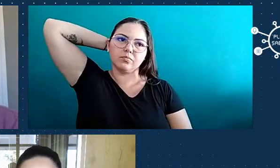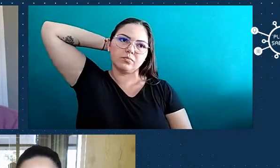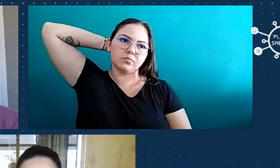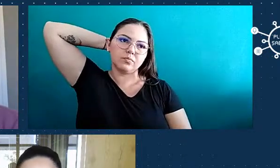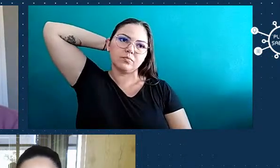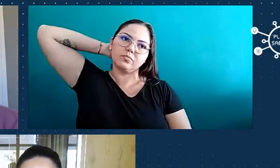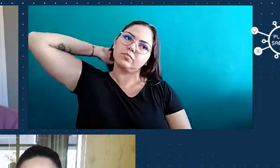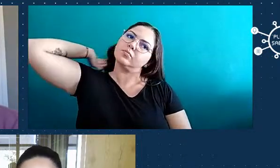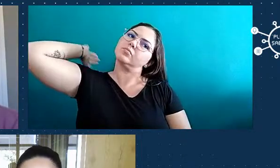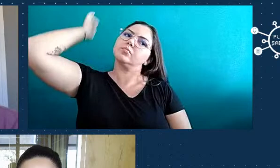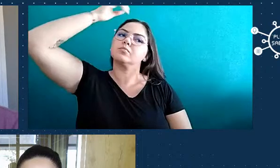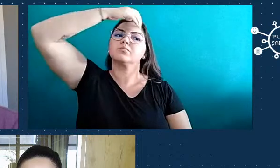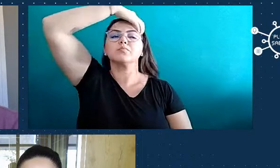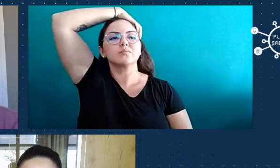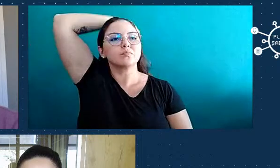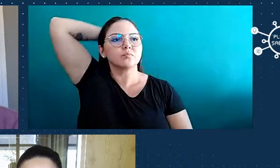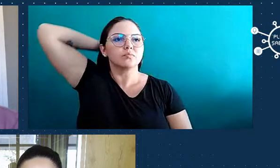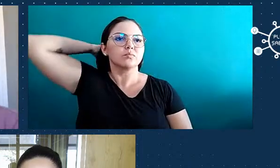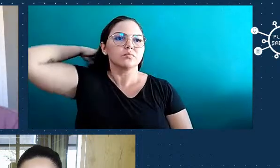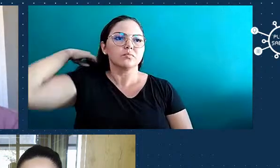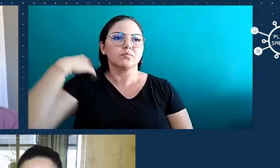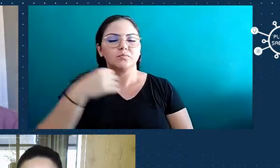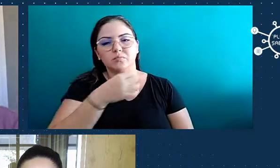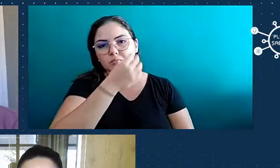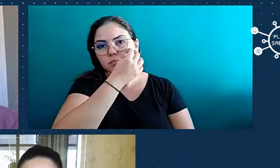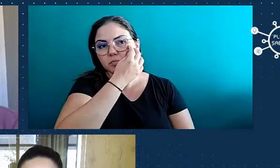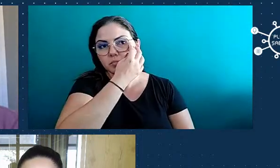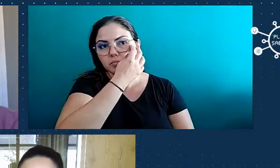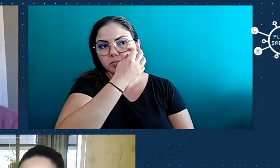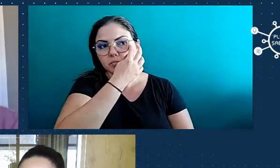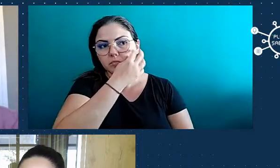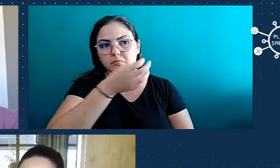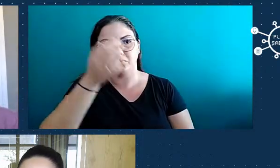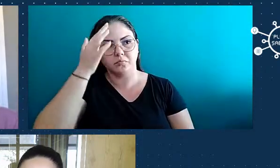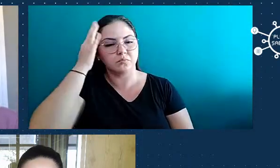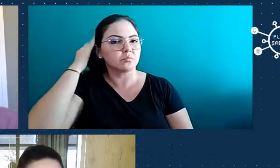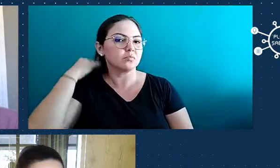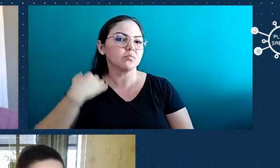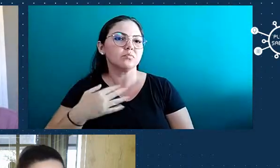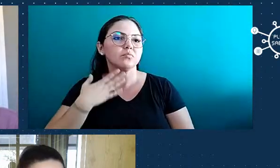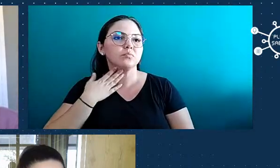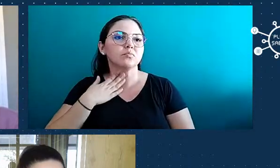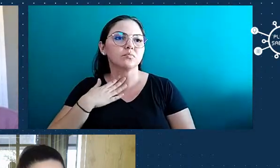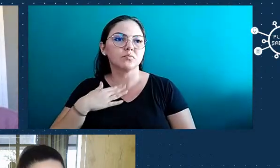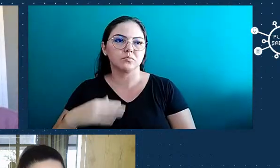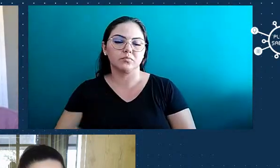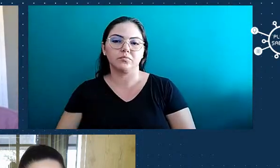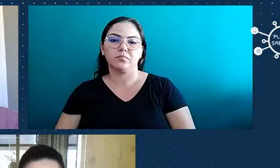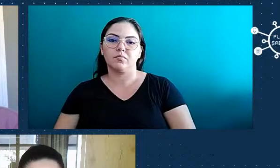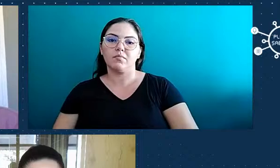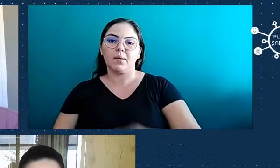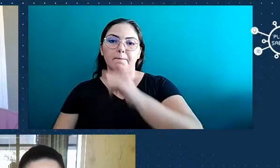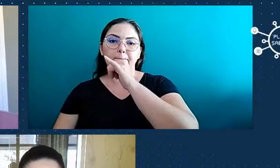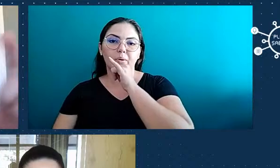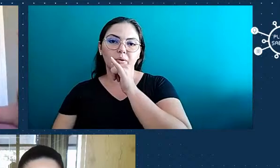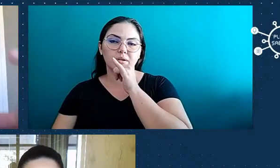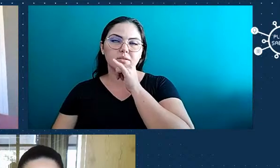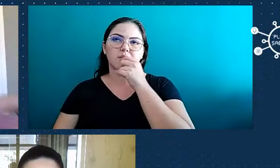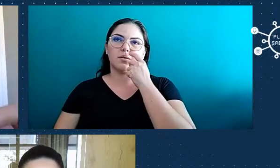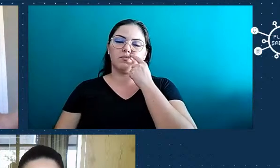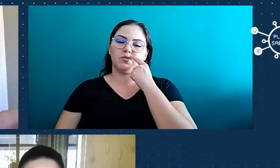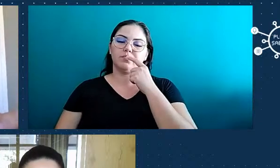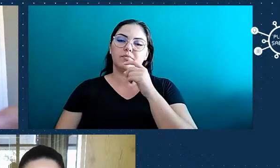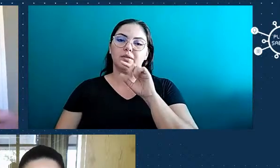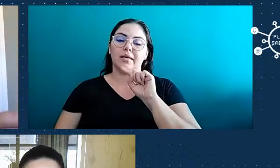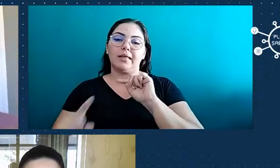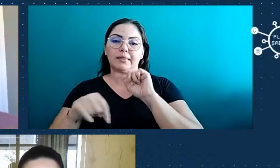Você já vai ser direcionado, inclusive, para um tipo de questão na prova. Vai ter um grupo